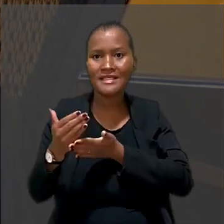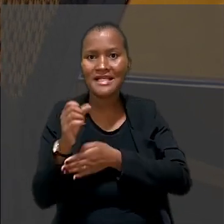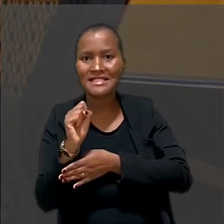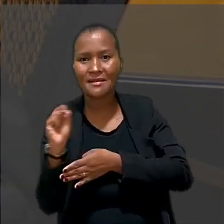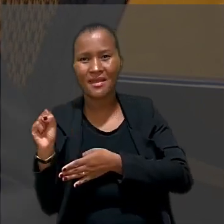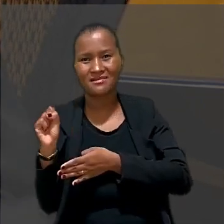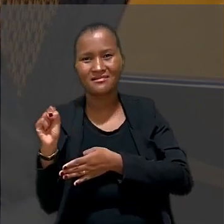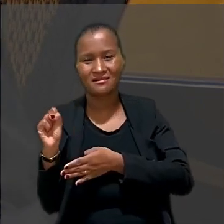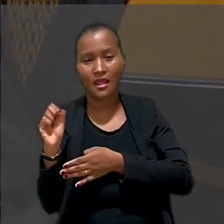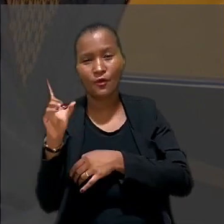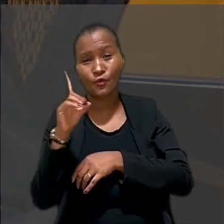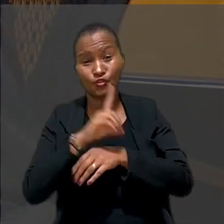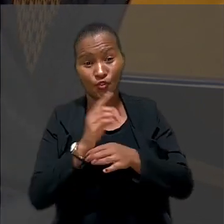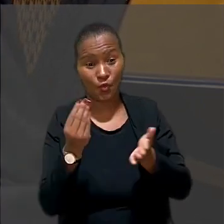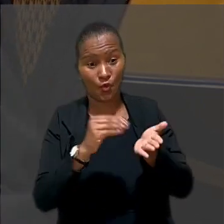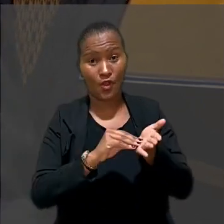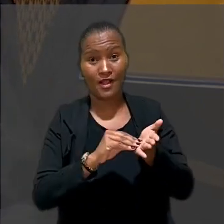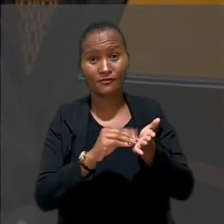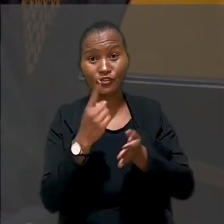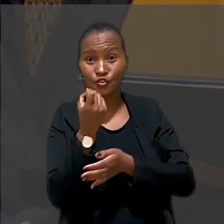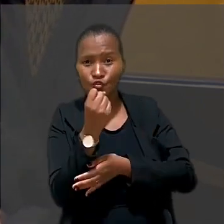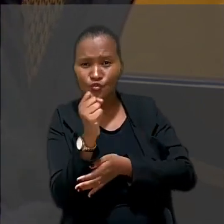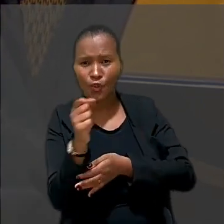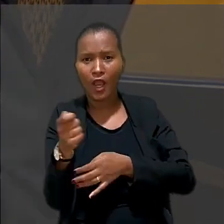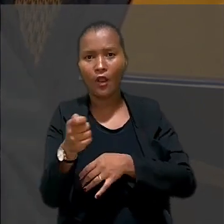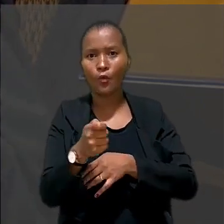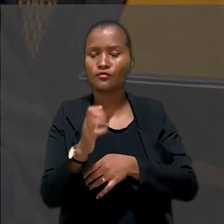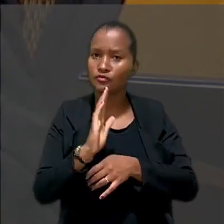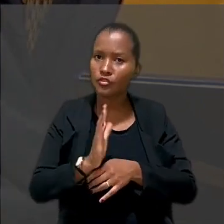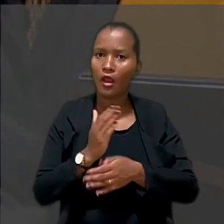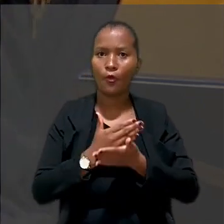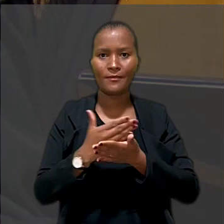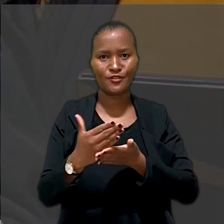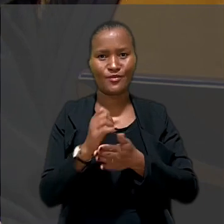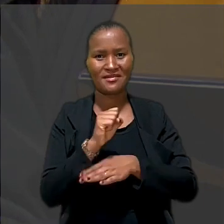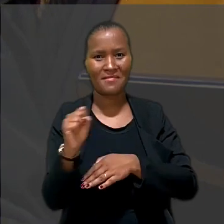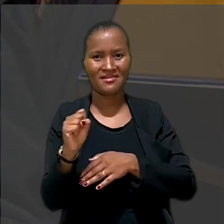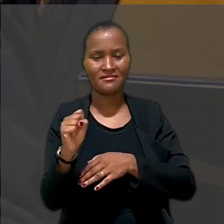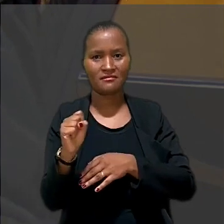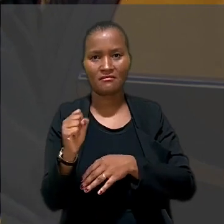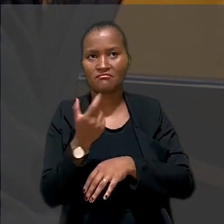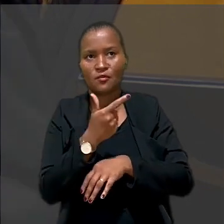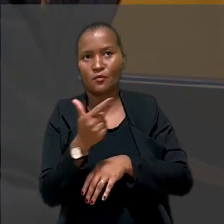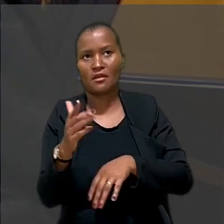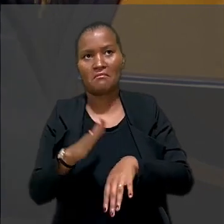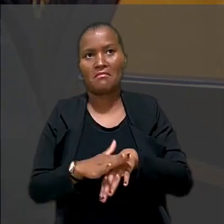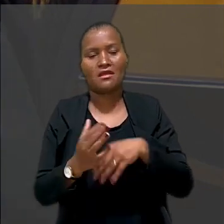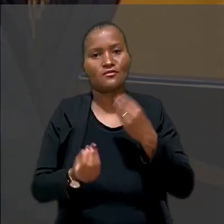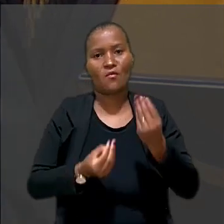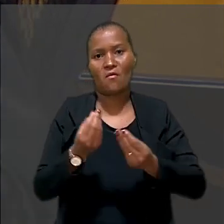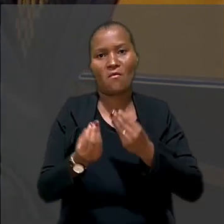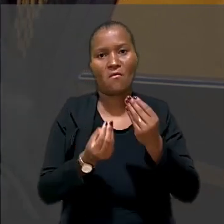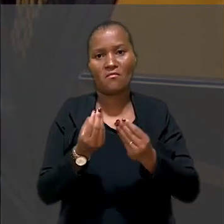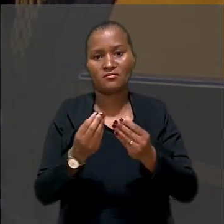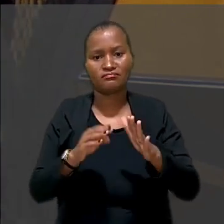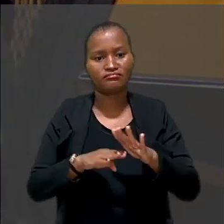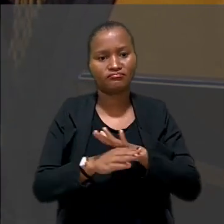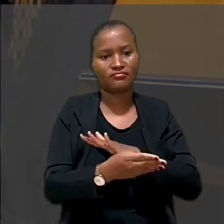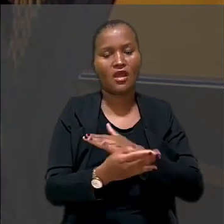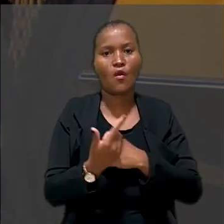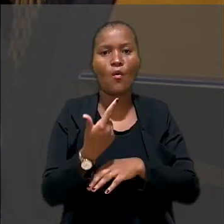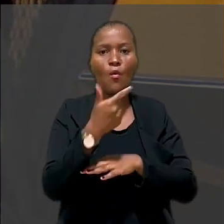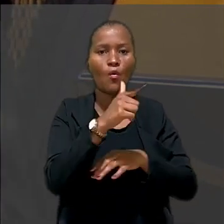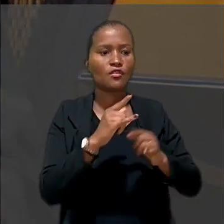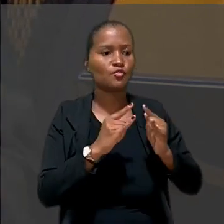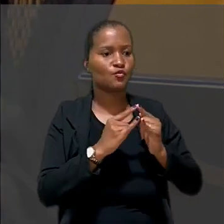o semestre, inclusive a data é colocada aqui, 18 de agosto, realmente era o semestre já iniciado, ele não tem mais como ser alocado em uma